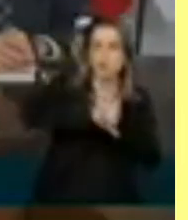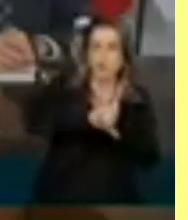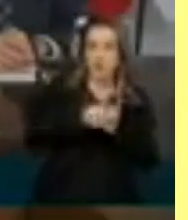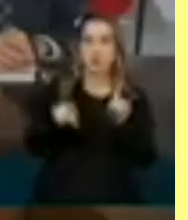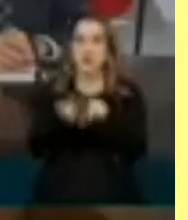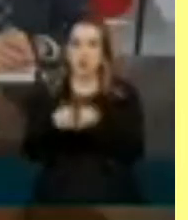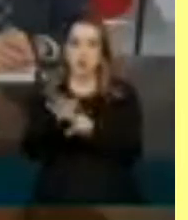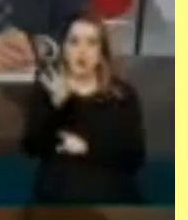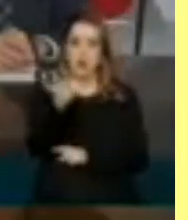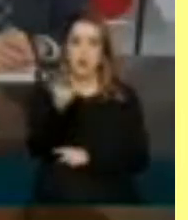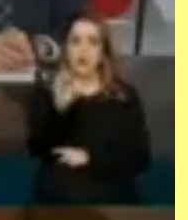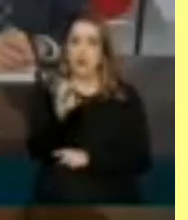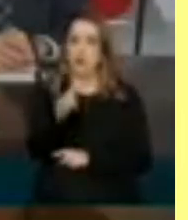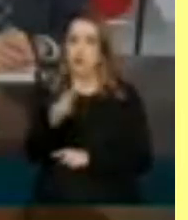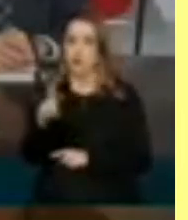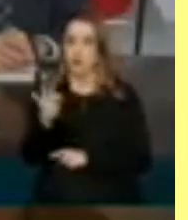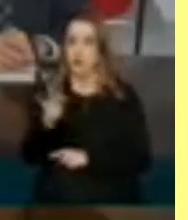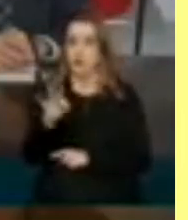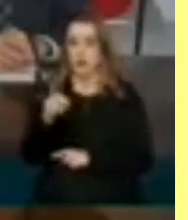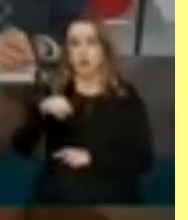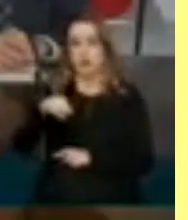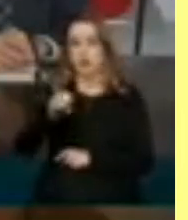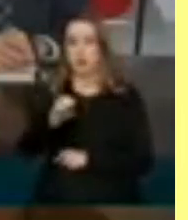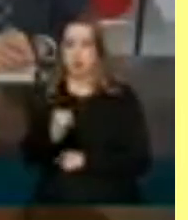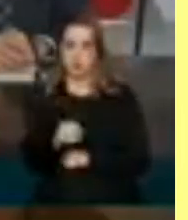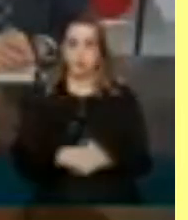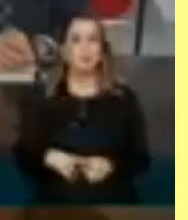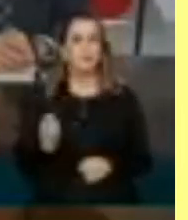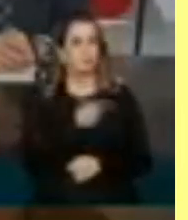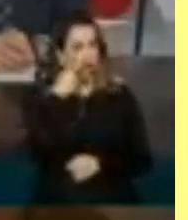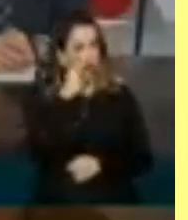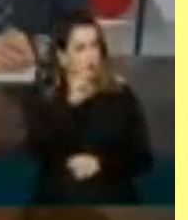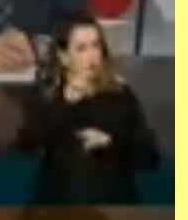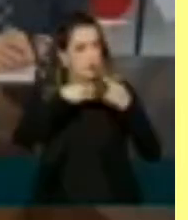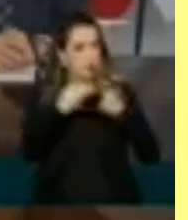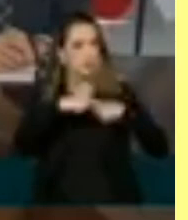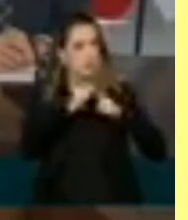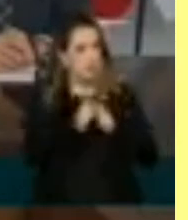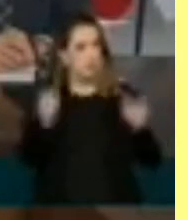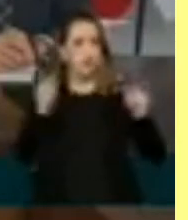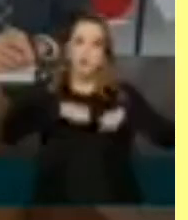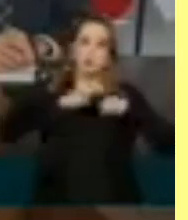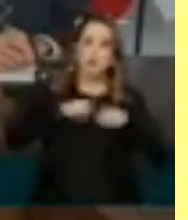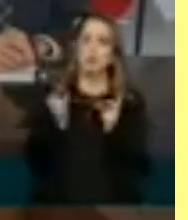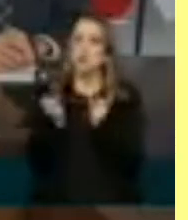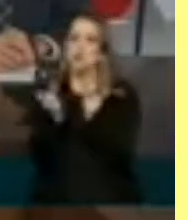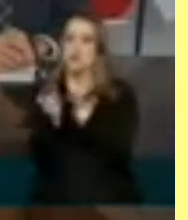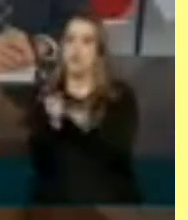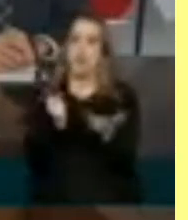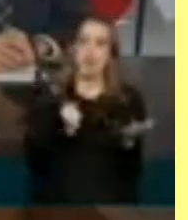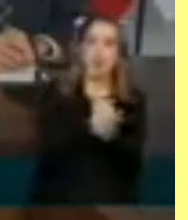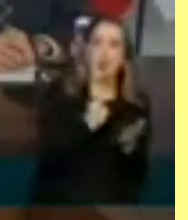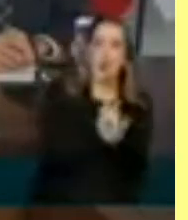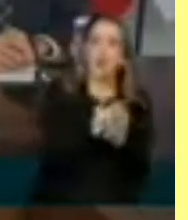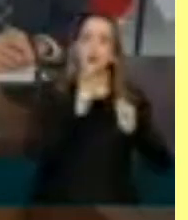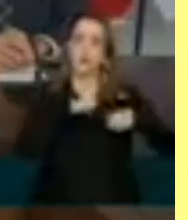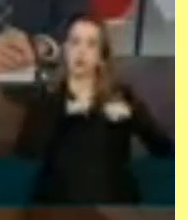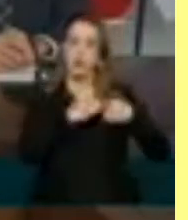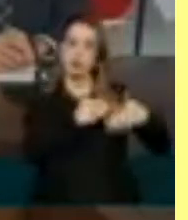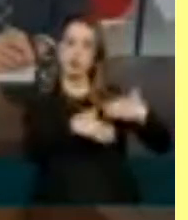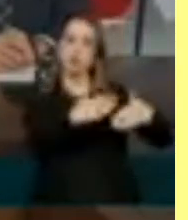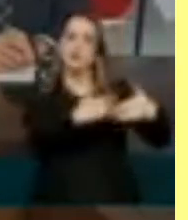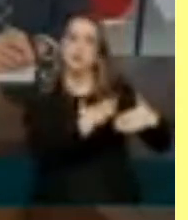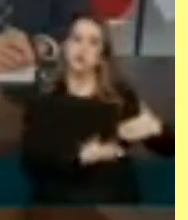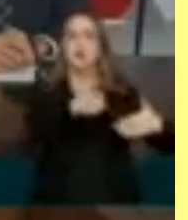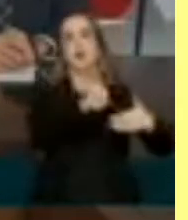que um dos grandes desafios do pós-pandemia será aumentar os fluxos de investimentos voltados a financiar o desenvolvimento sustentável na nossa